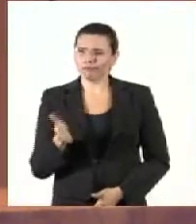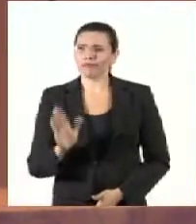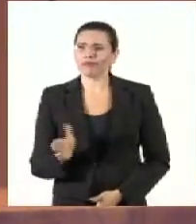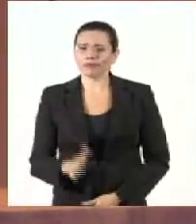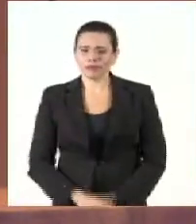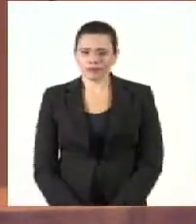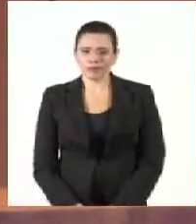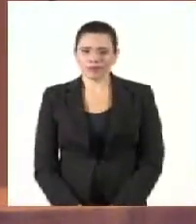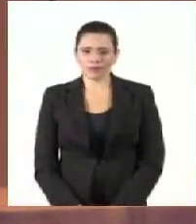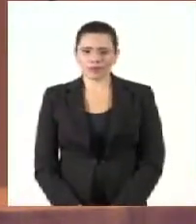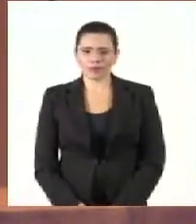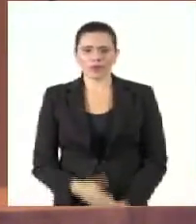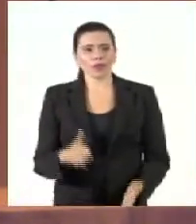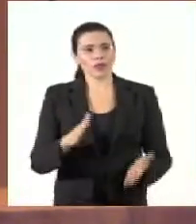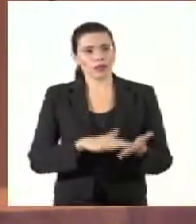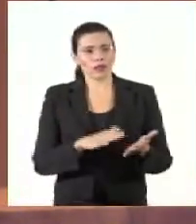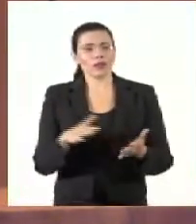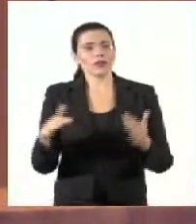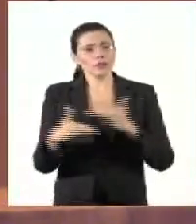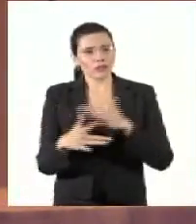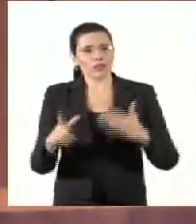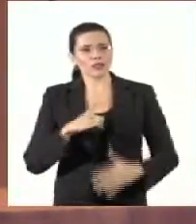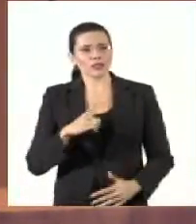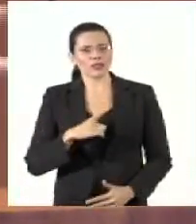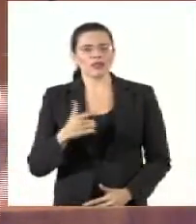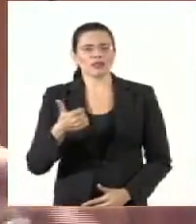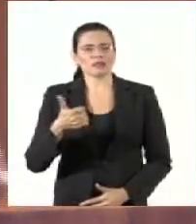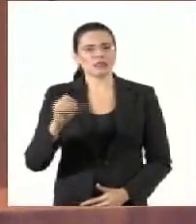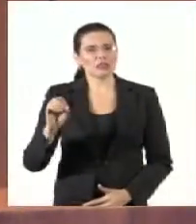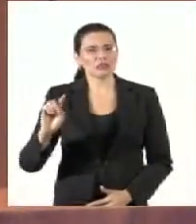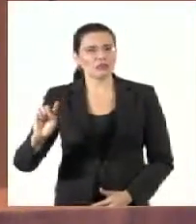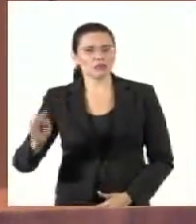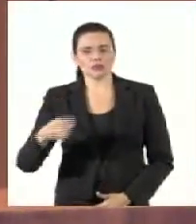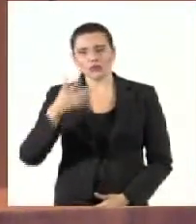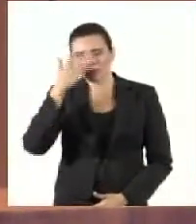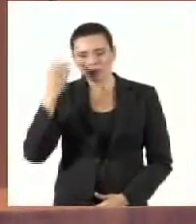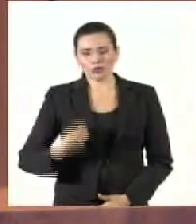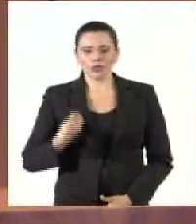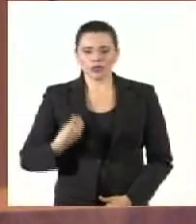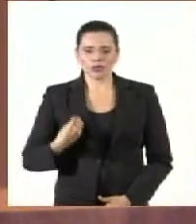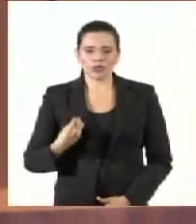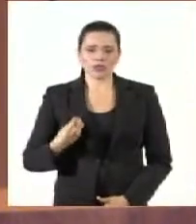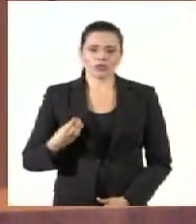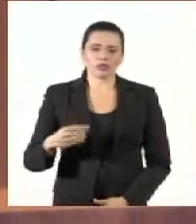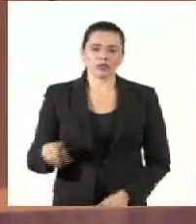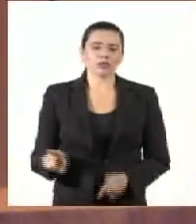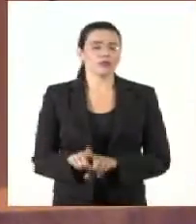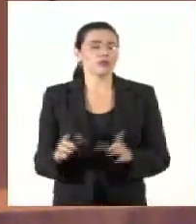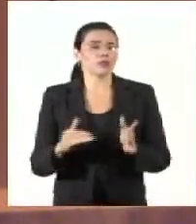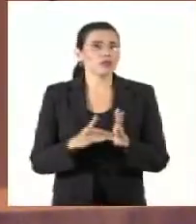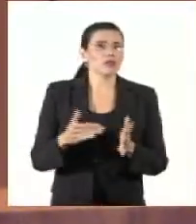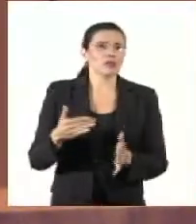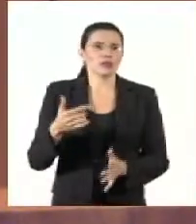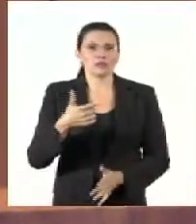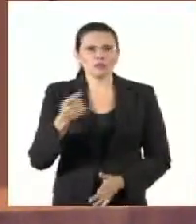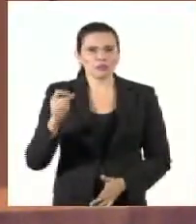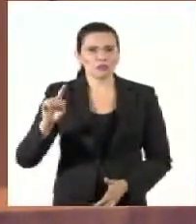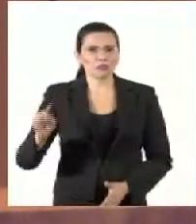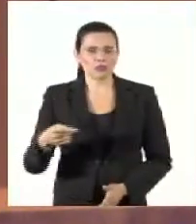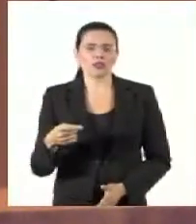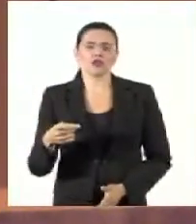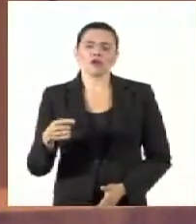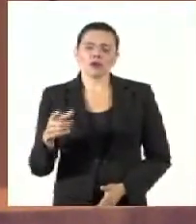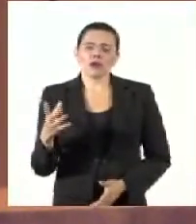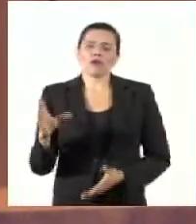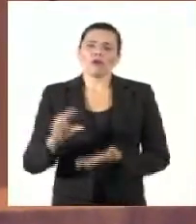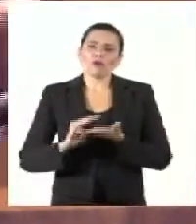cidades com 10 mil habitantes irão receber 70 mil, município de até 20 mil habitantes, 80 mil, e município de 20